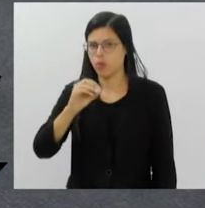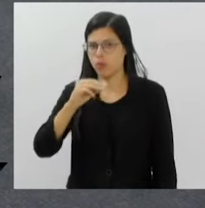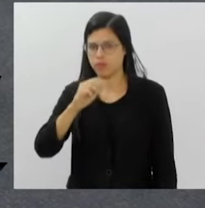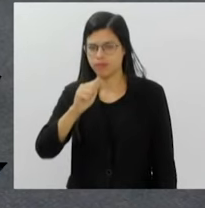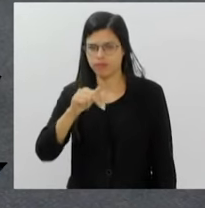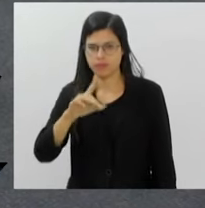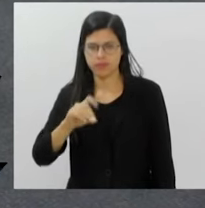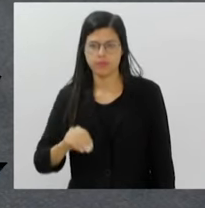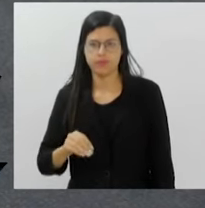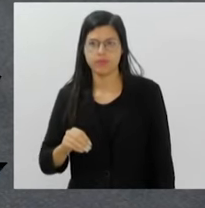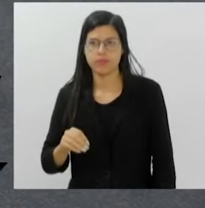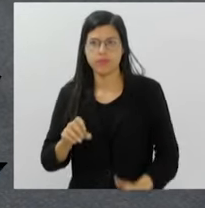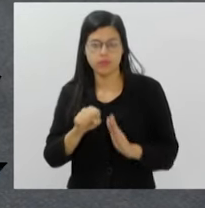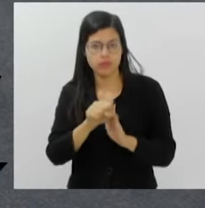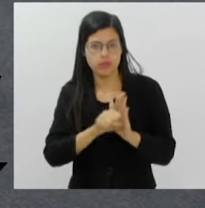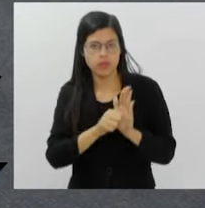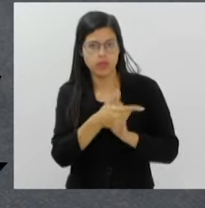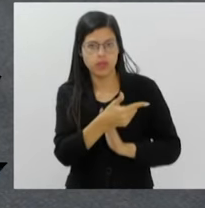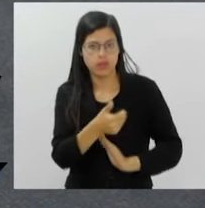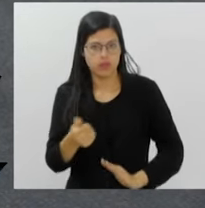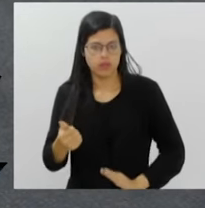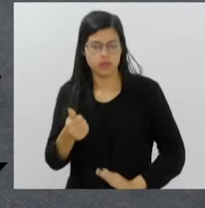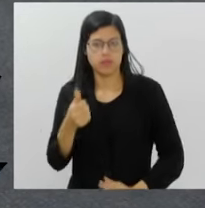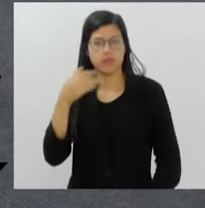isso. E o nobre deputado